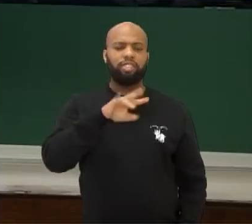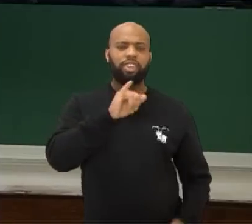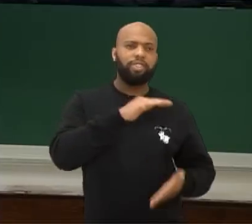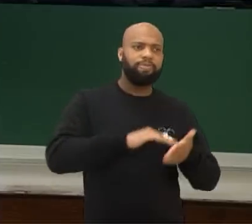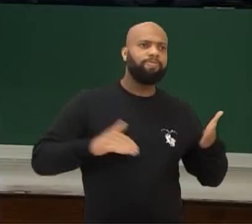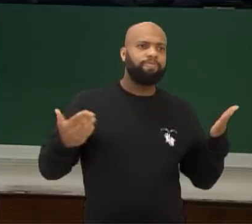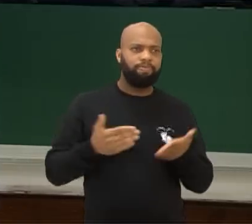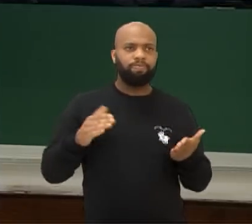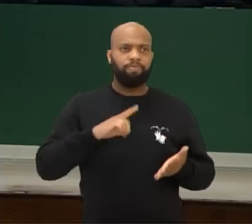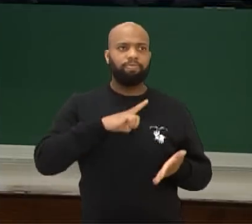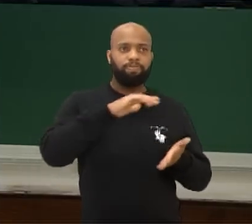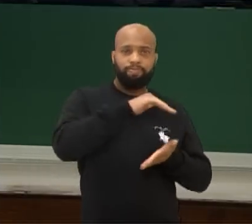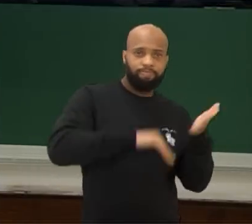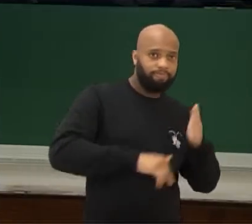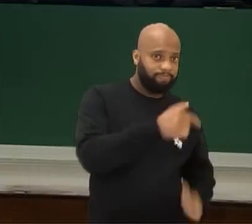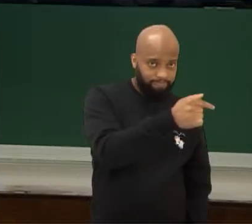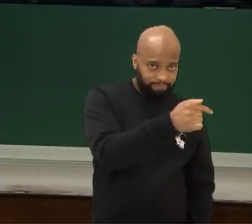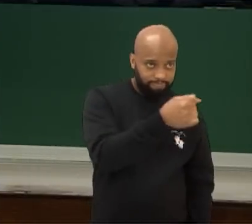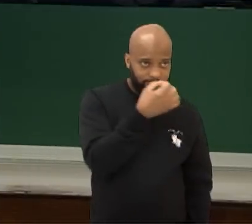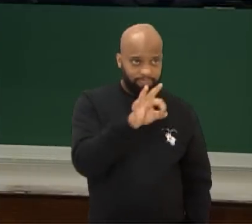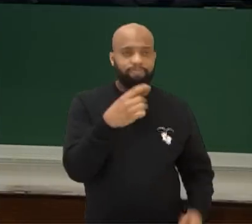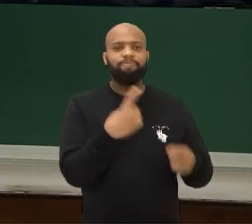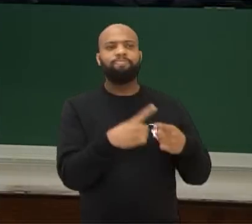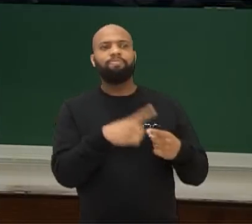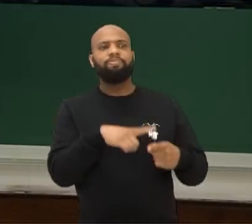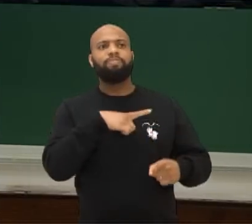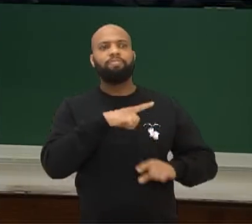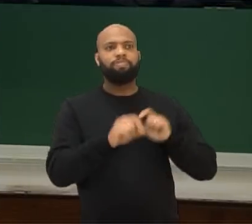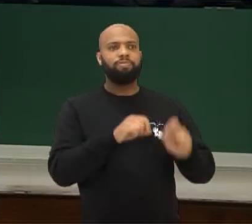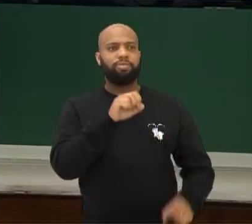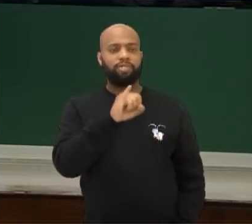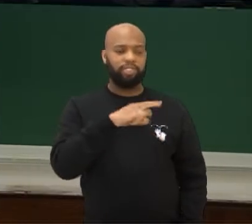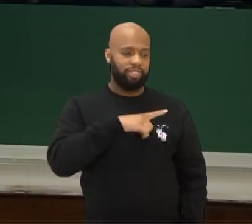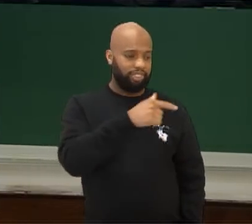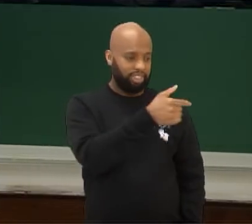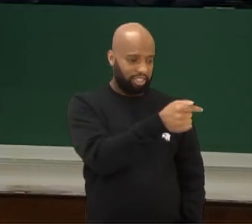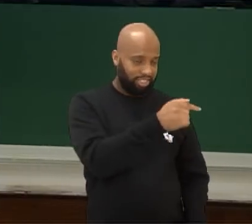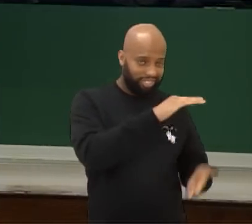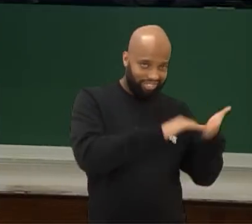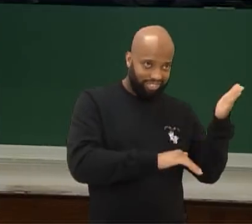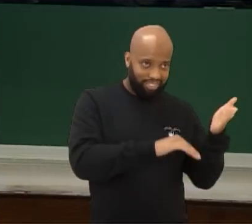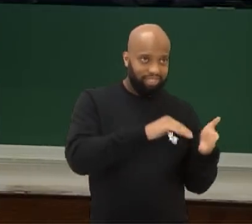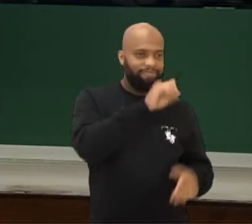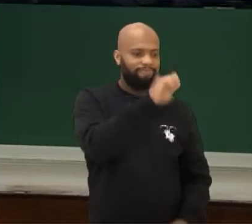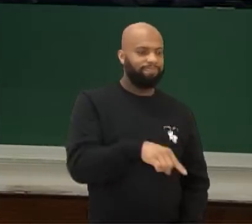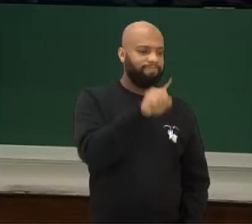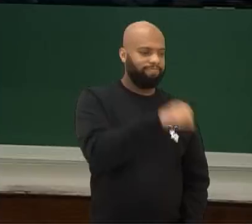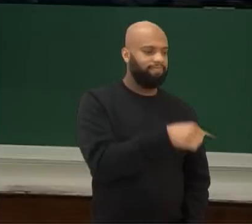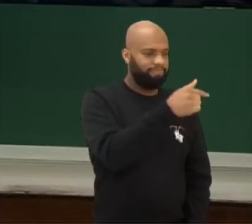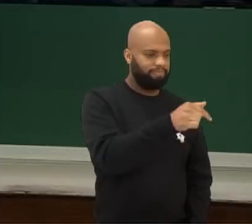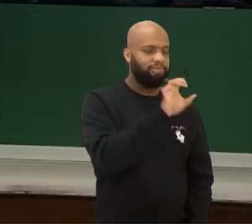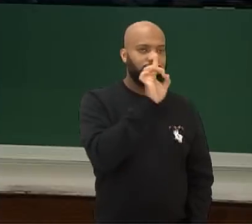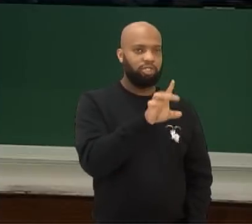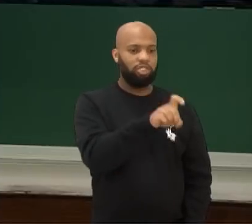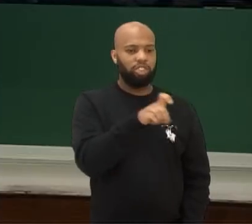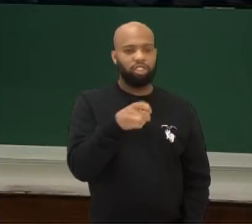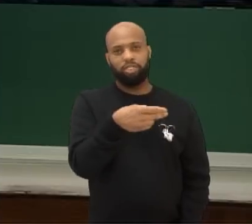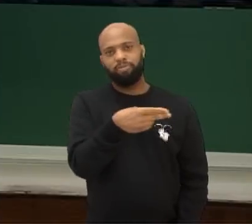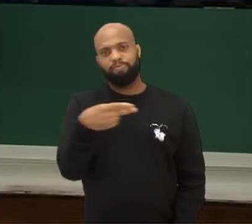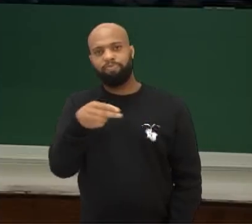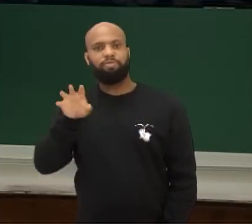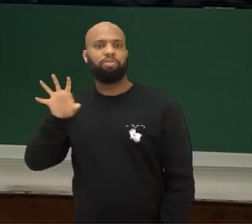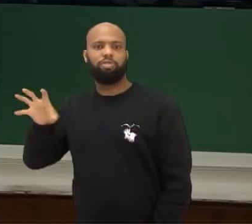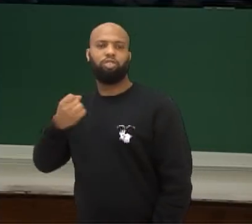agora? Eu vou tirar o 7, né? Por quê? Porque se eu tirar 7 daqui, eu elimino esse 7 e fica só o